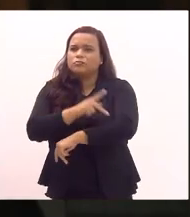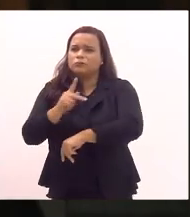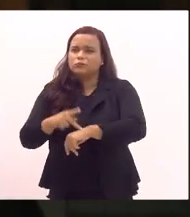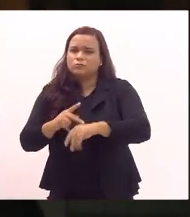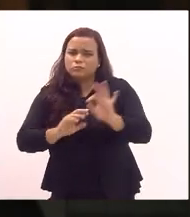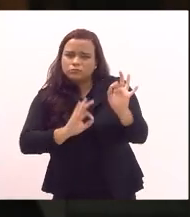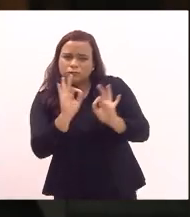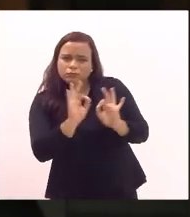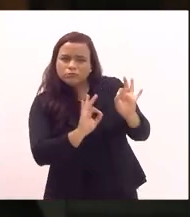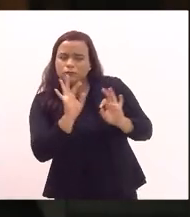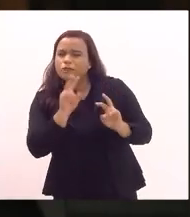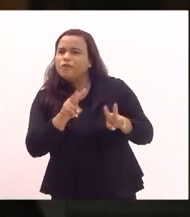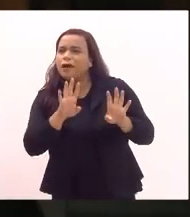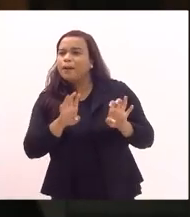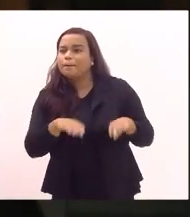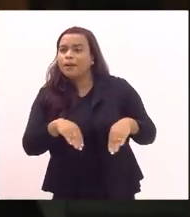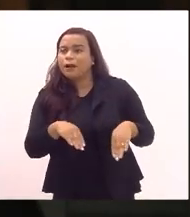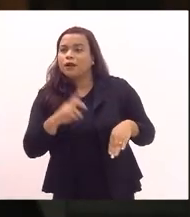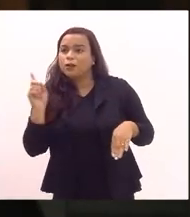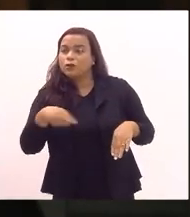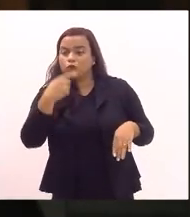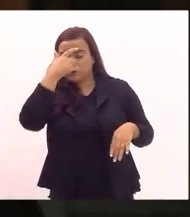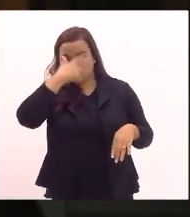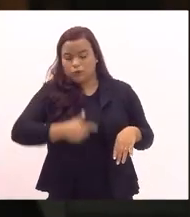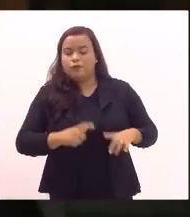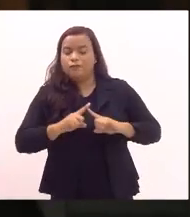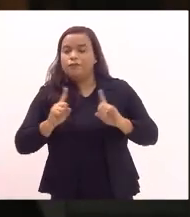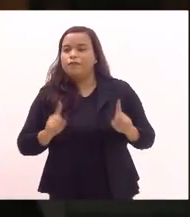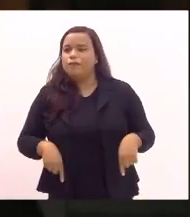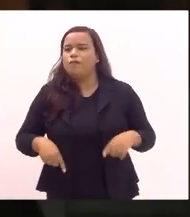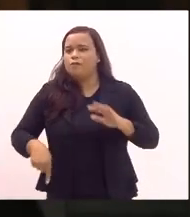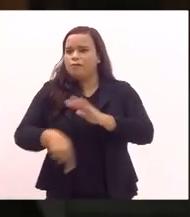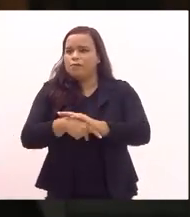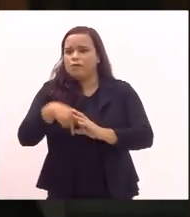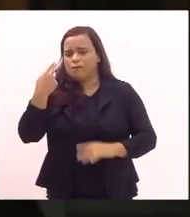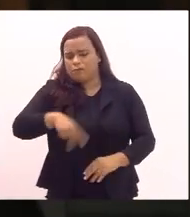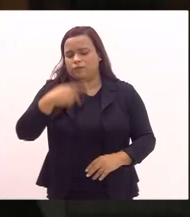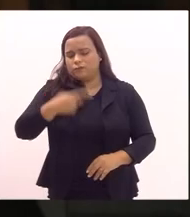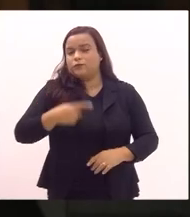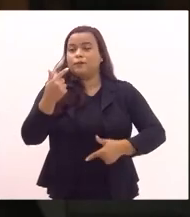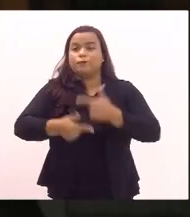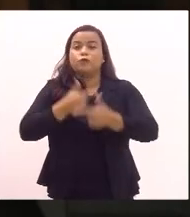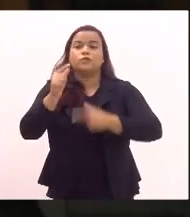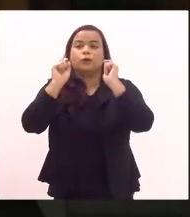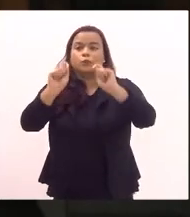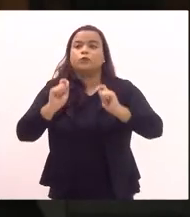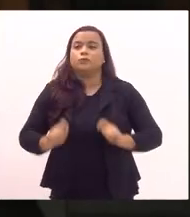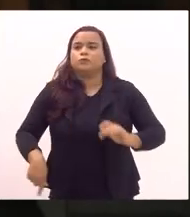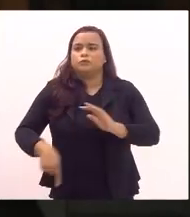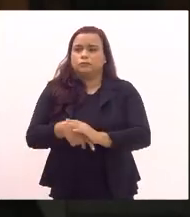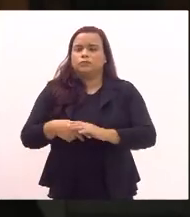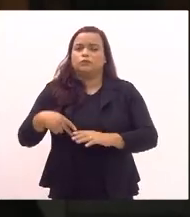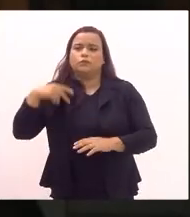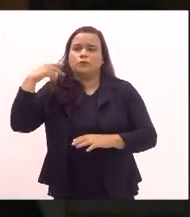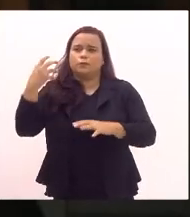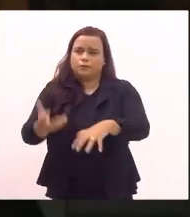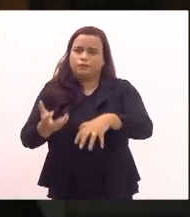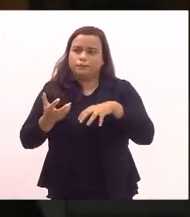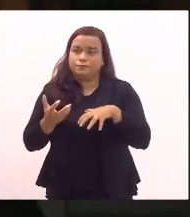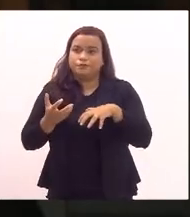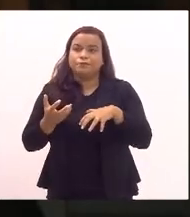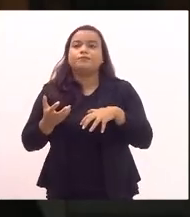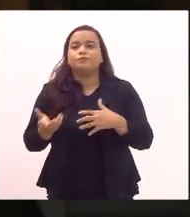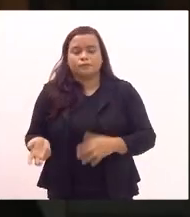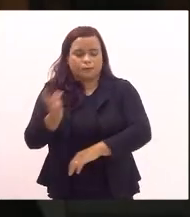sobre o que que é o Nossa função aqui no Parlamento eu acho que a pedagogia também faz